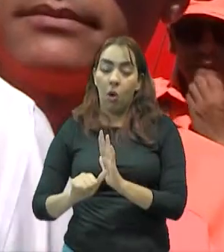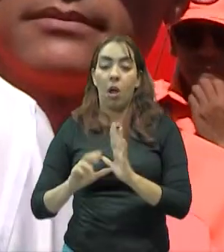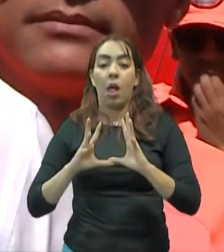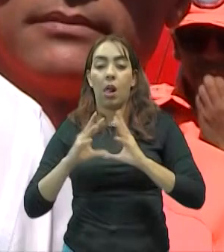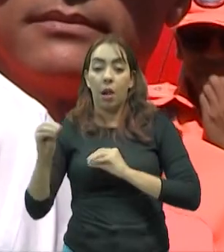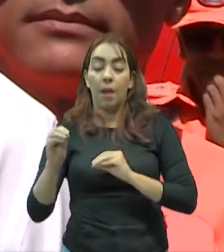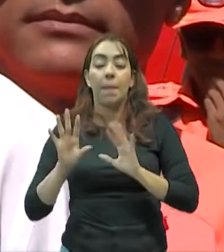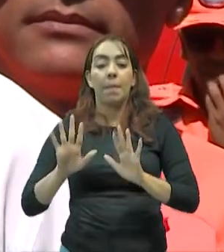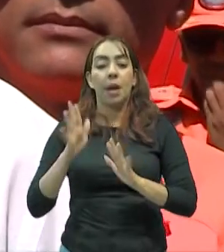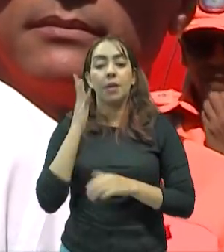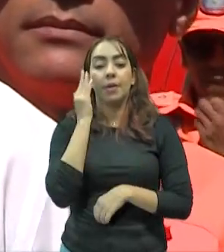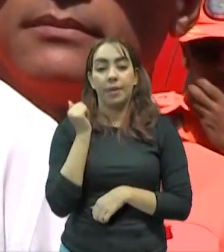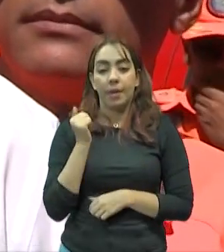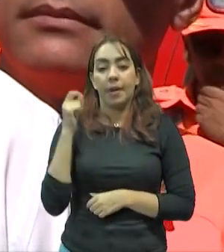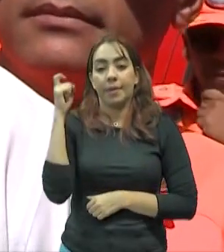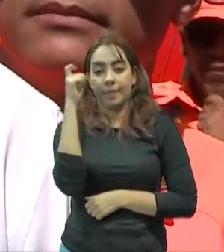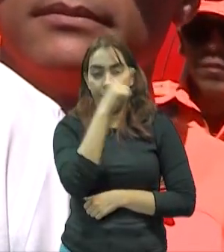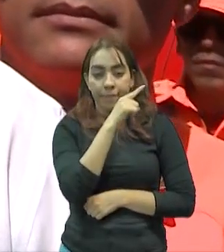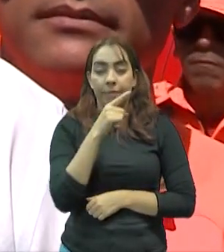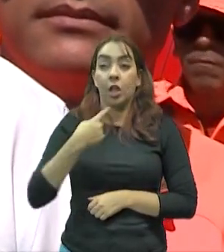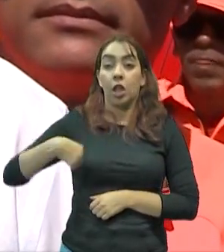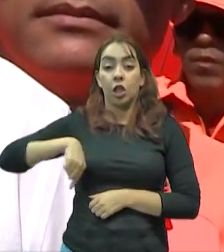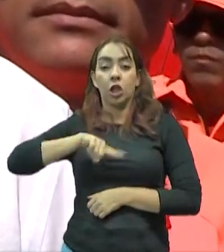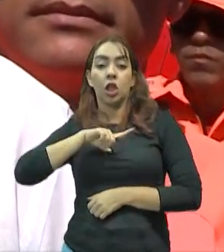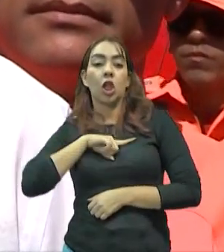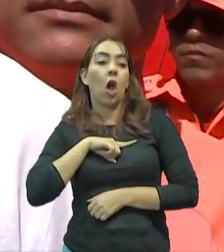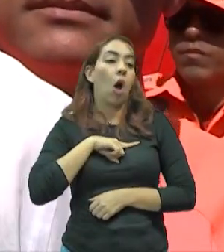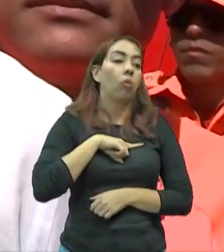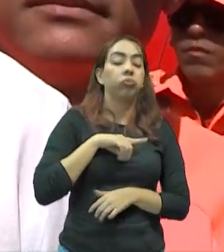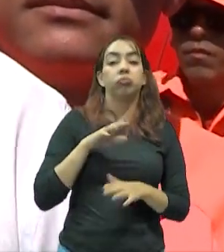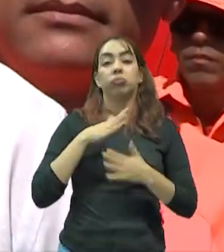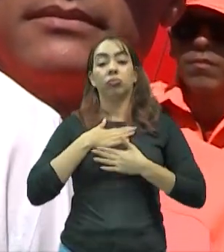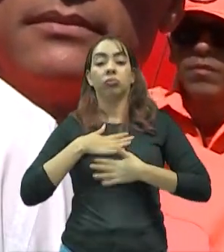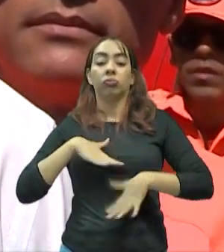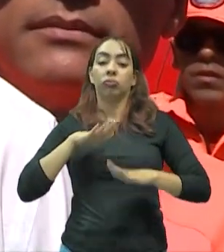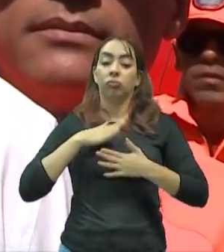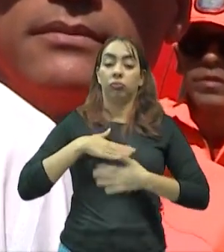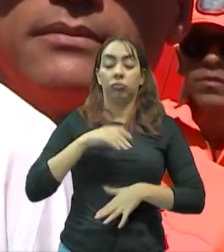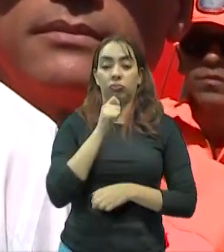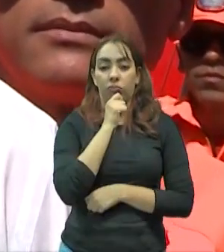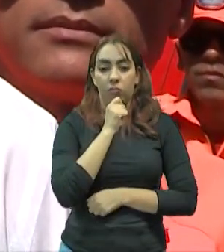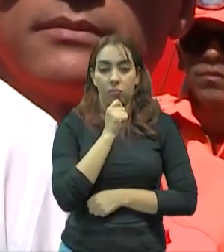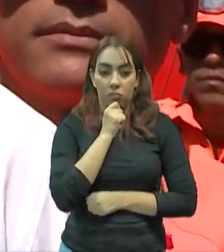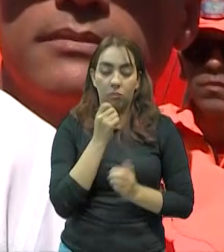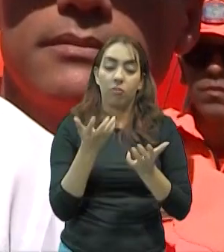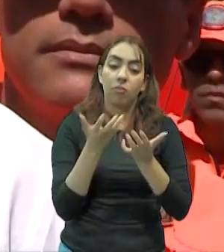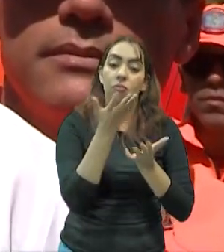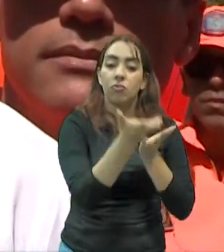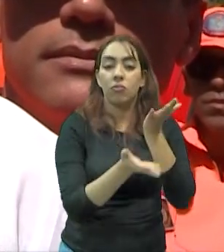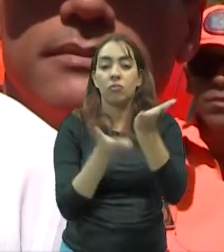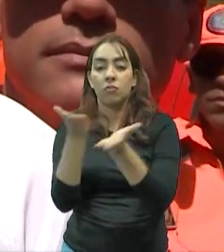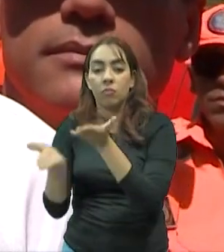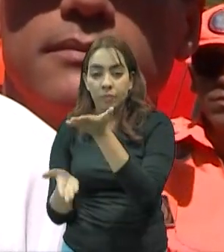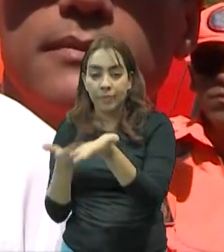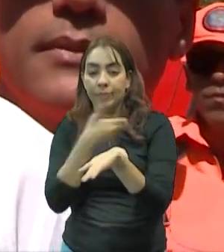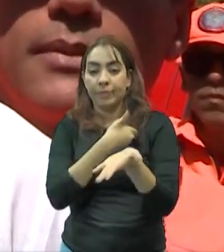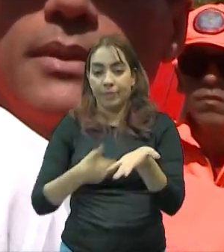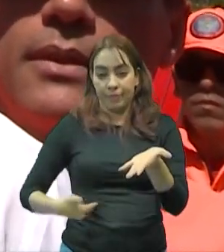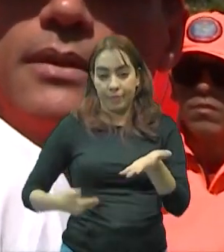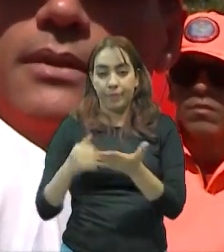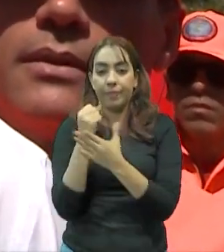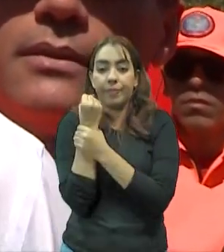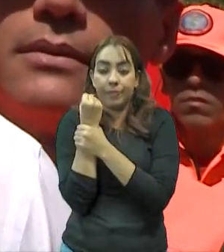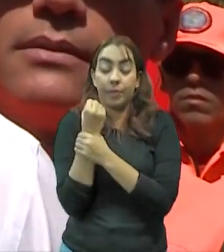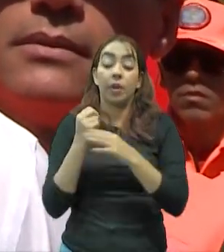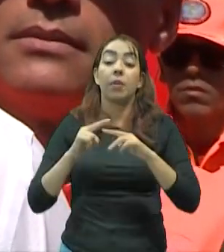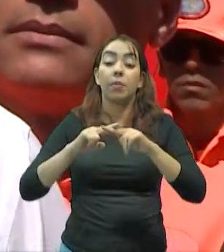mas nós não estamos acomodados achando que esse é o resultado que o nosso povo merece nós queremos ainda mais garantir segurança e por isso nós vamos continuar